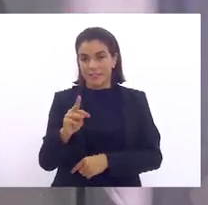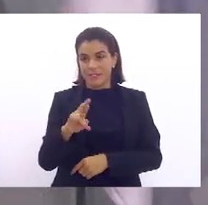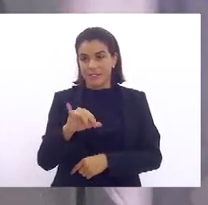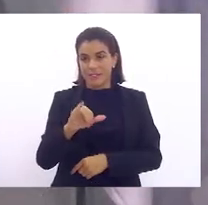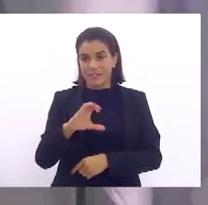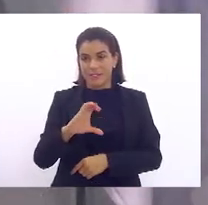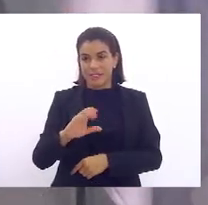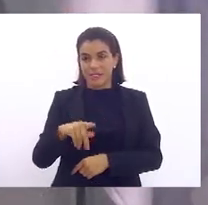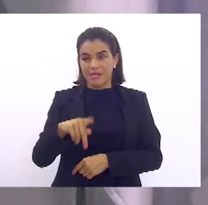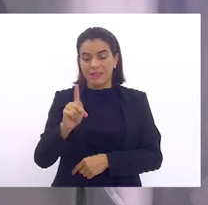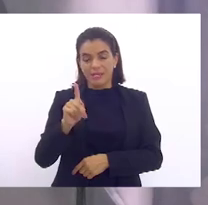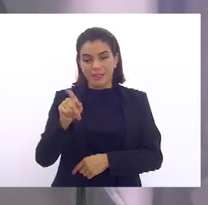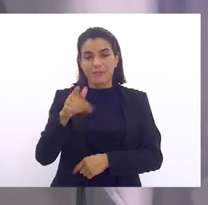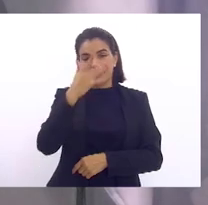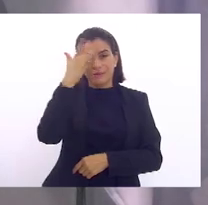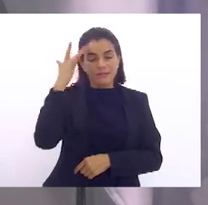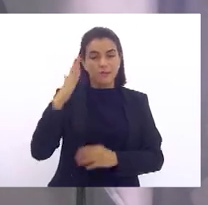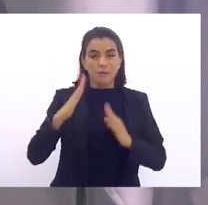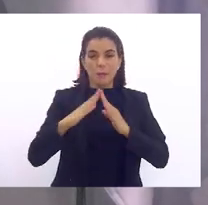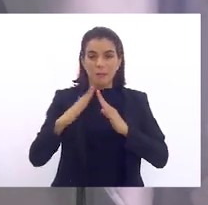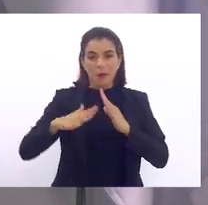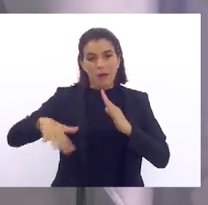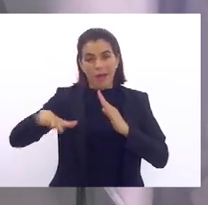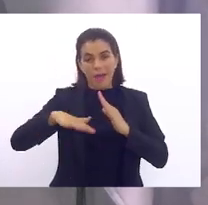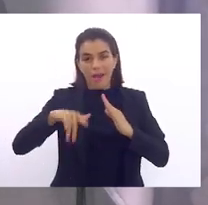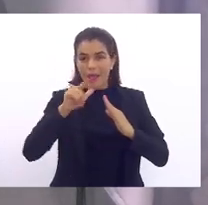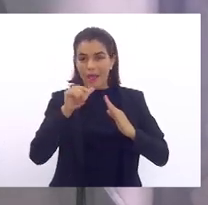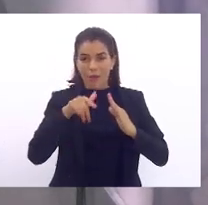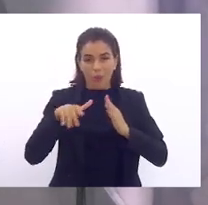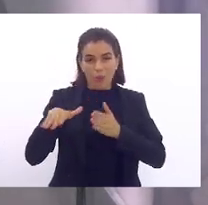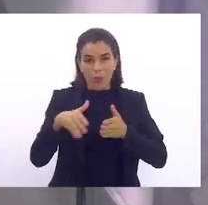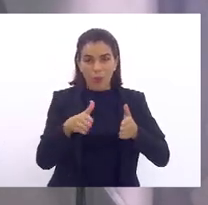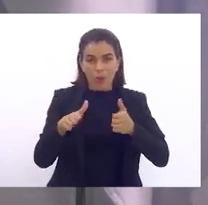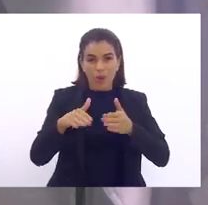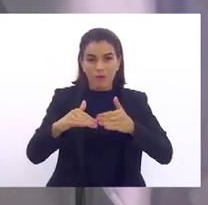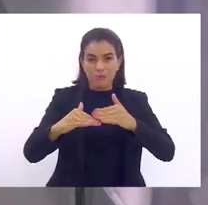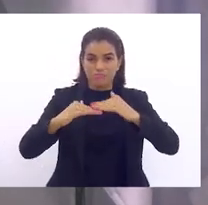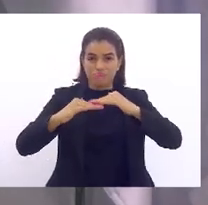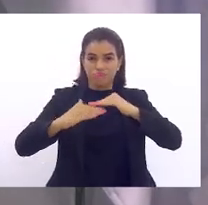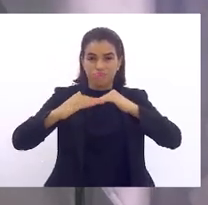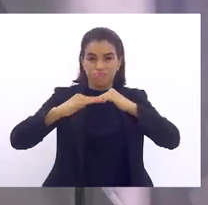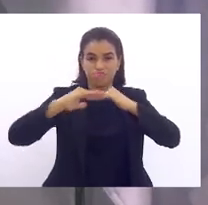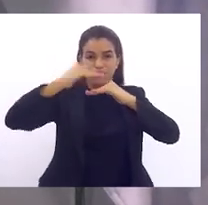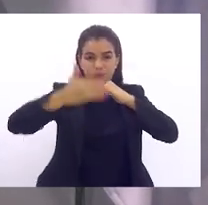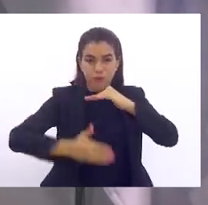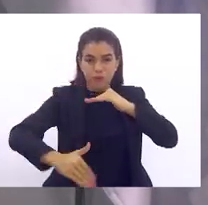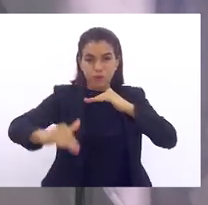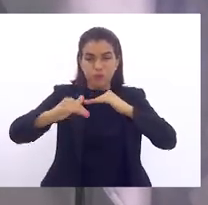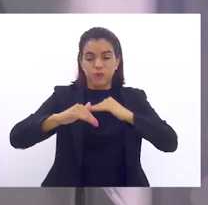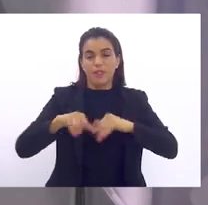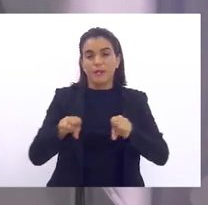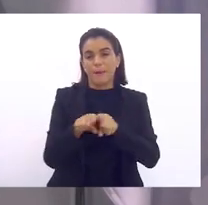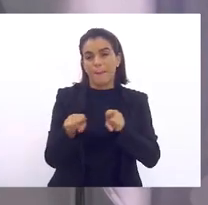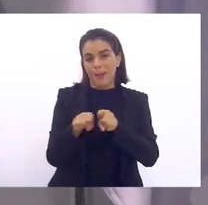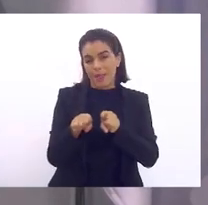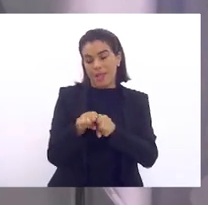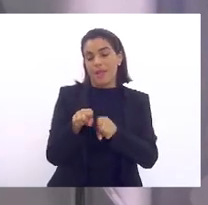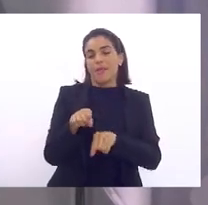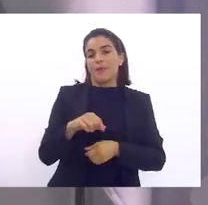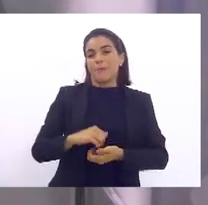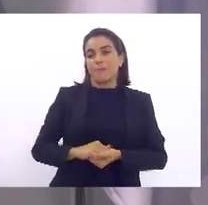por barragem da senhora Rogéria peixinho eh da